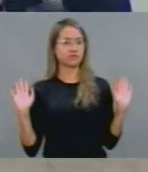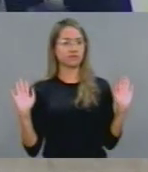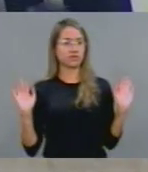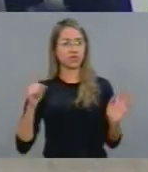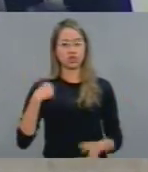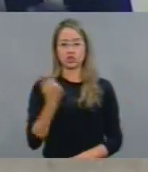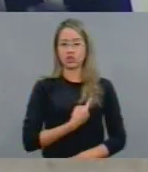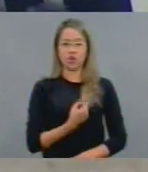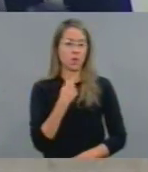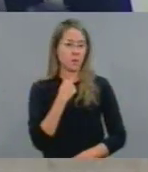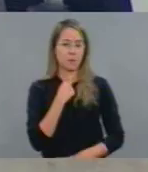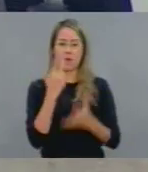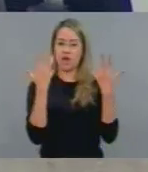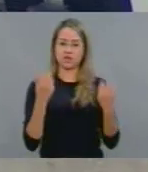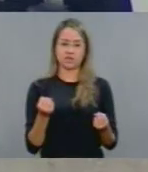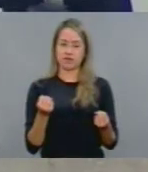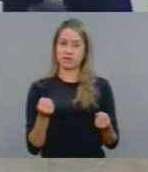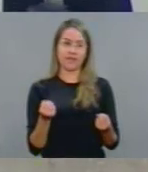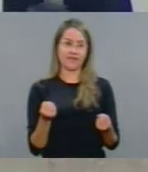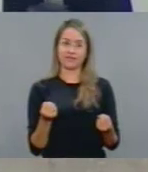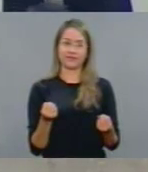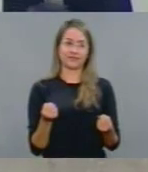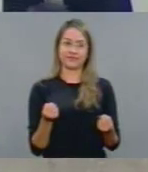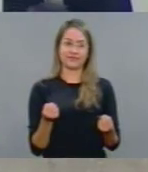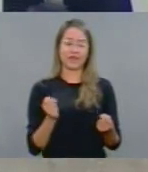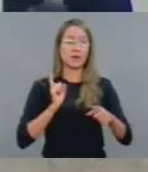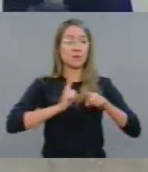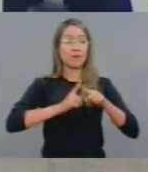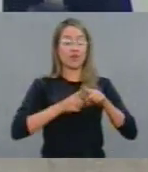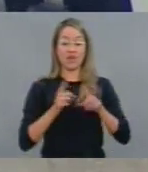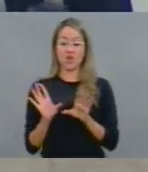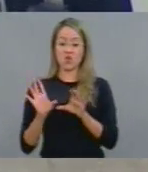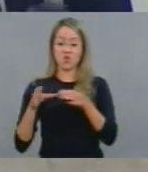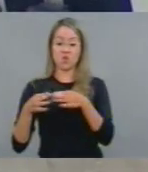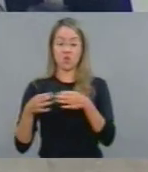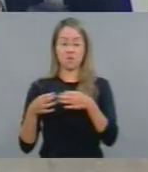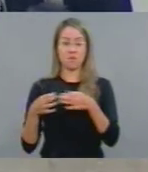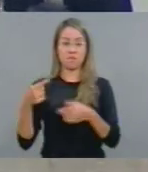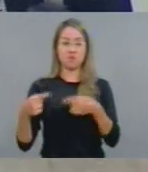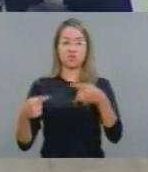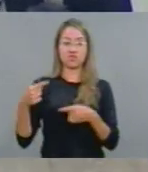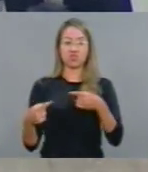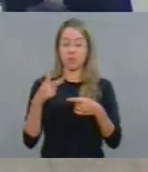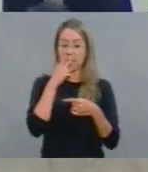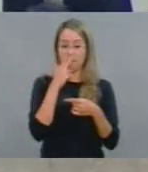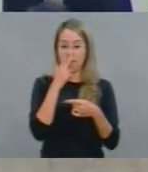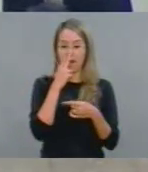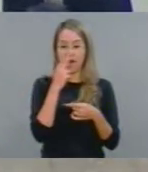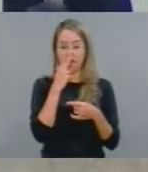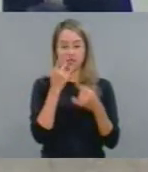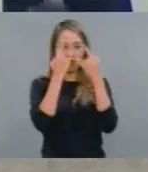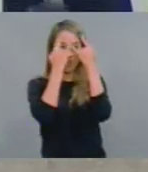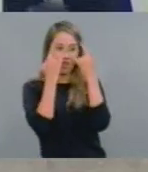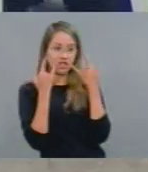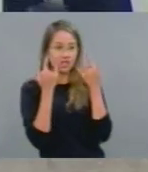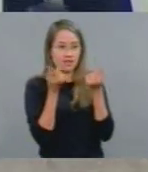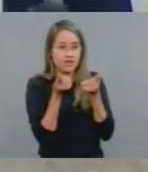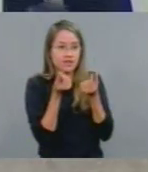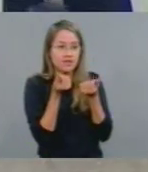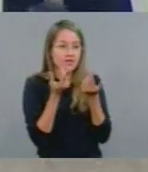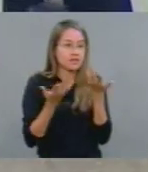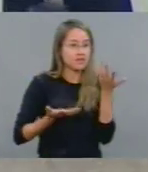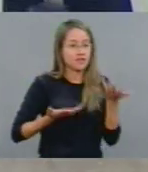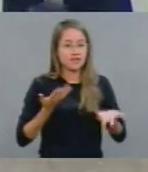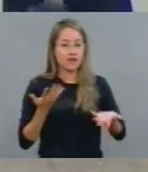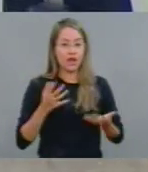não podemos aceitar isso aí, que é um julgamento político, ambição pessoal, do outro pau de galinheiro, que é o